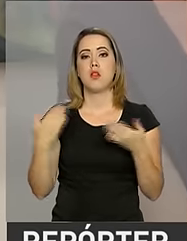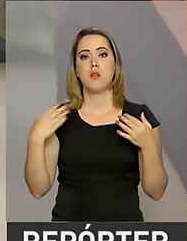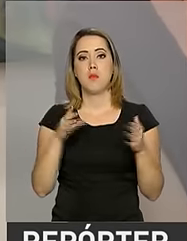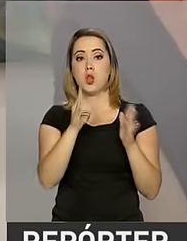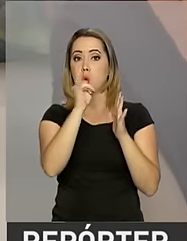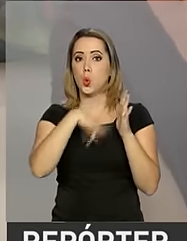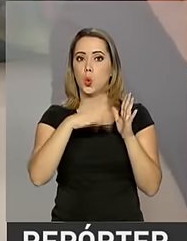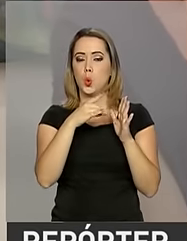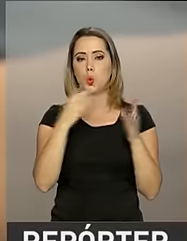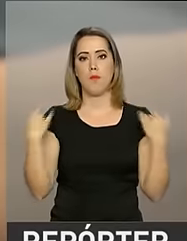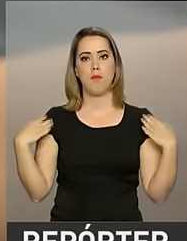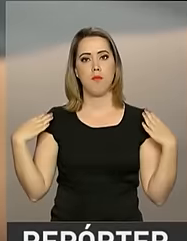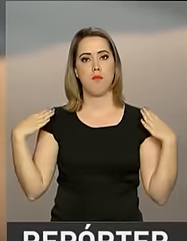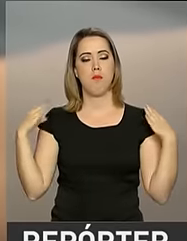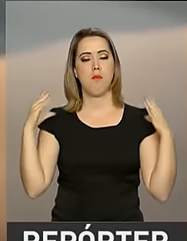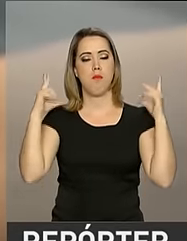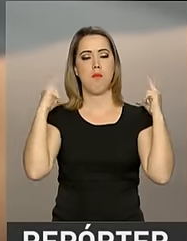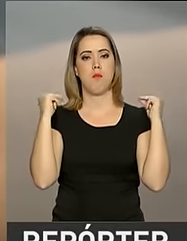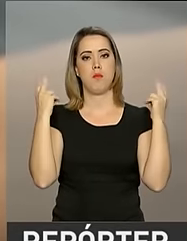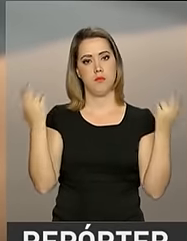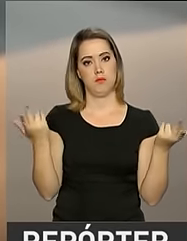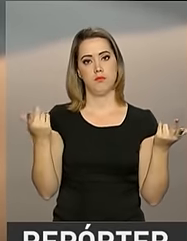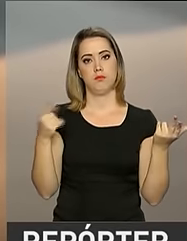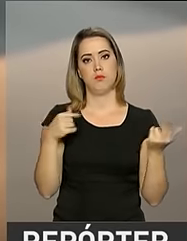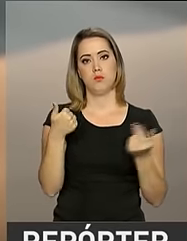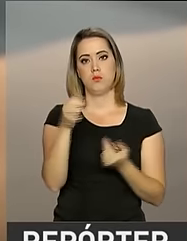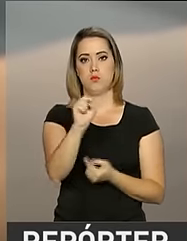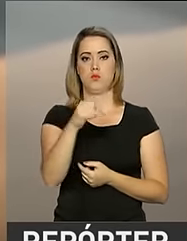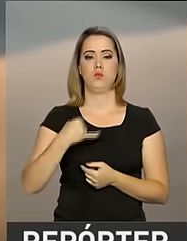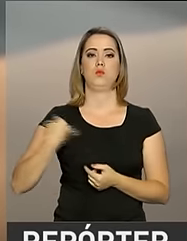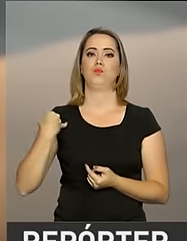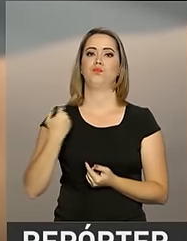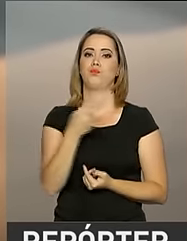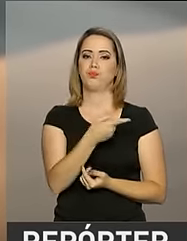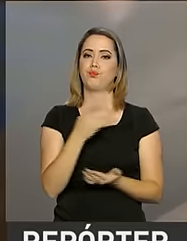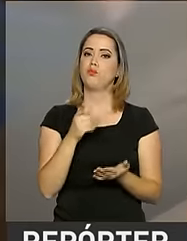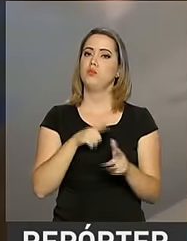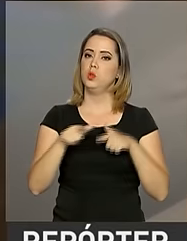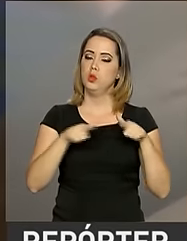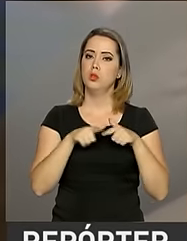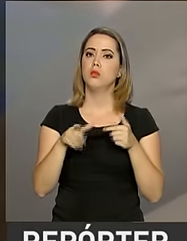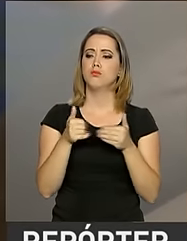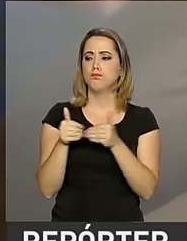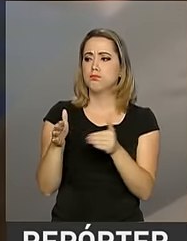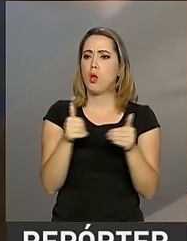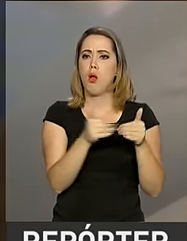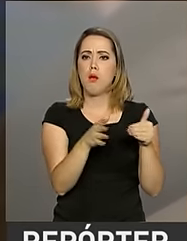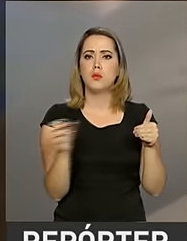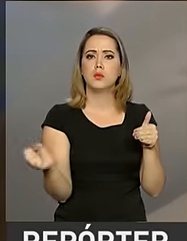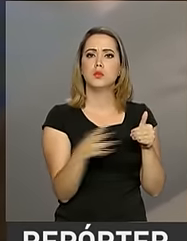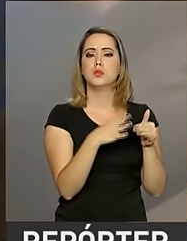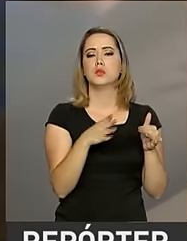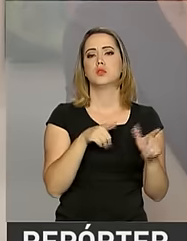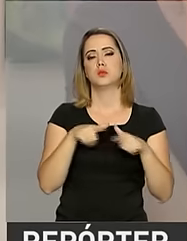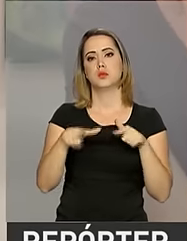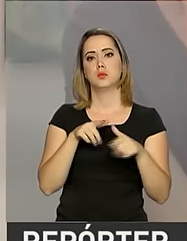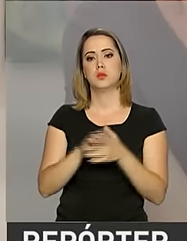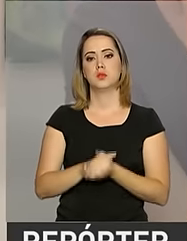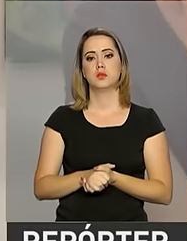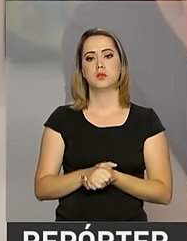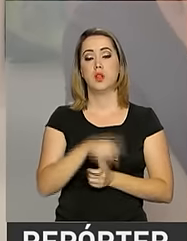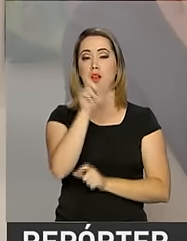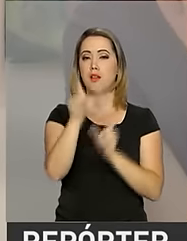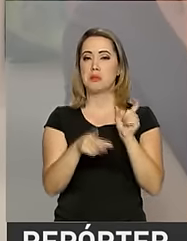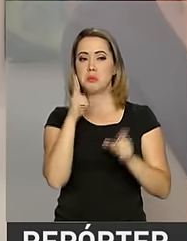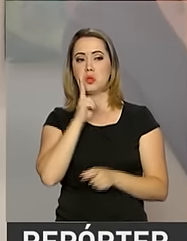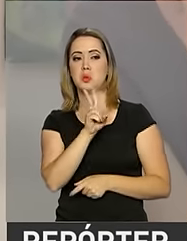motorista quando fizer 18 anos. Para o rapaz, ter uma ocupação com carteira assinada abre portas para o mercado de trabalho. As pessoas veem